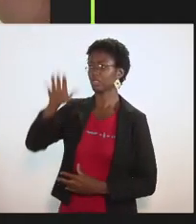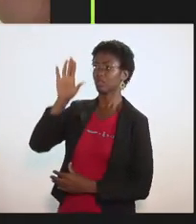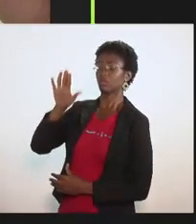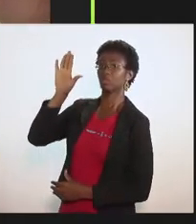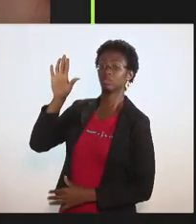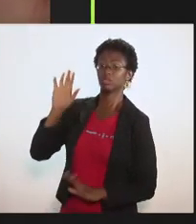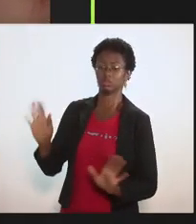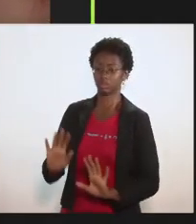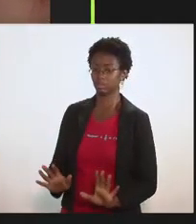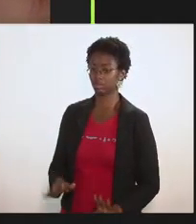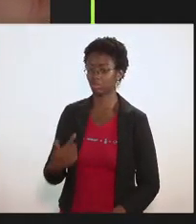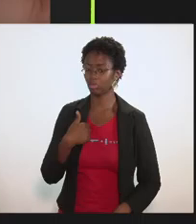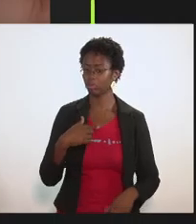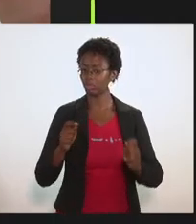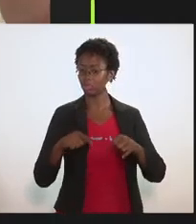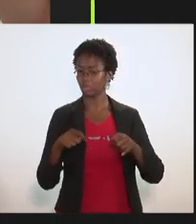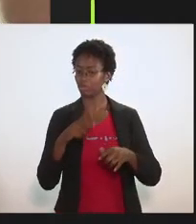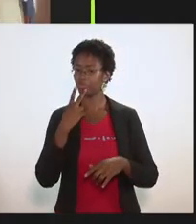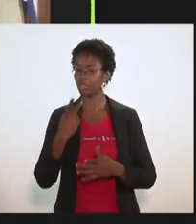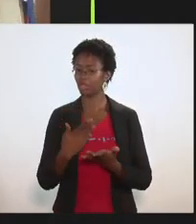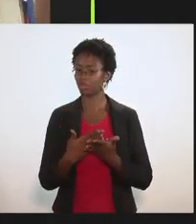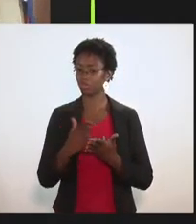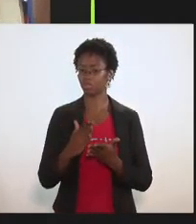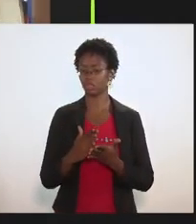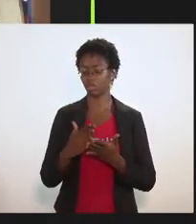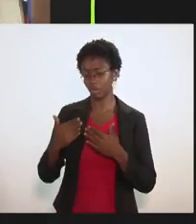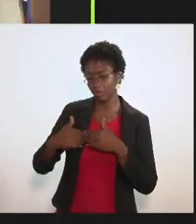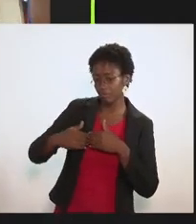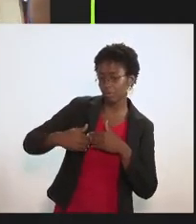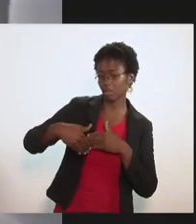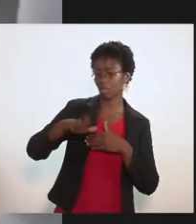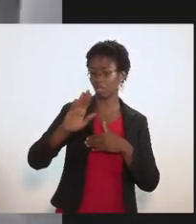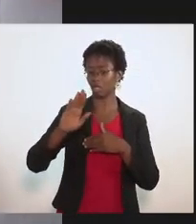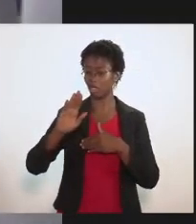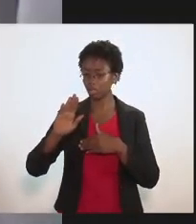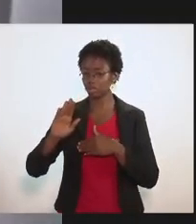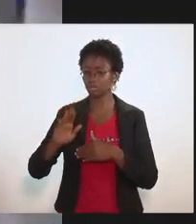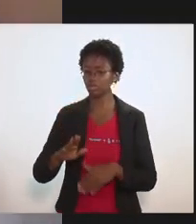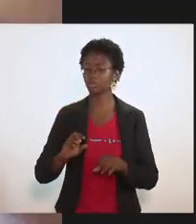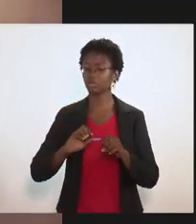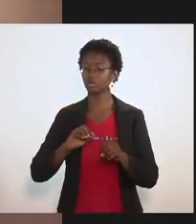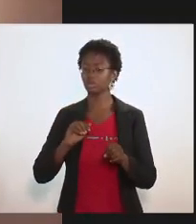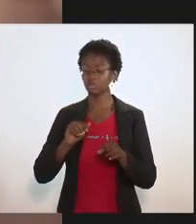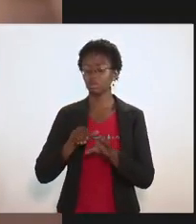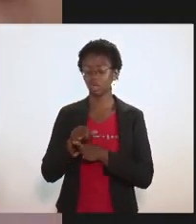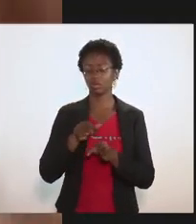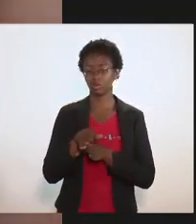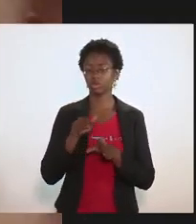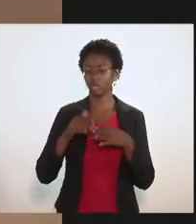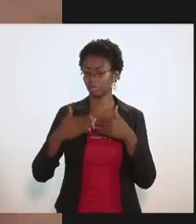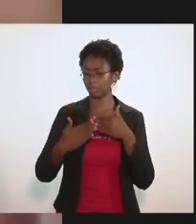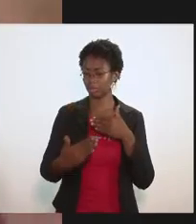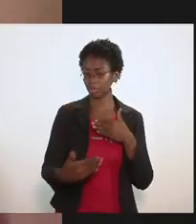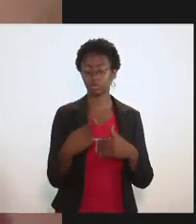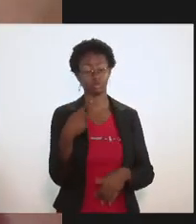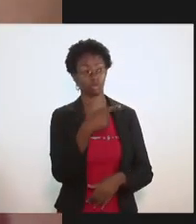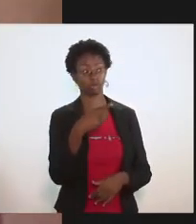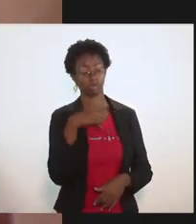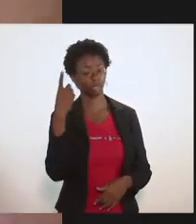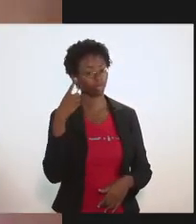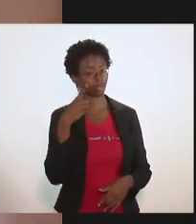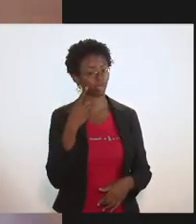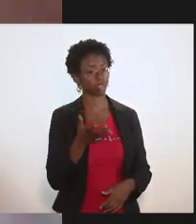deputado Valdec, retorna à discussão quando o projeto voltar. Uma sessão, Vossa Excelência retorna com pedido de